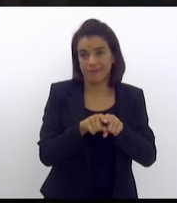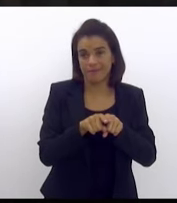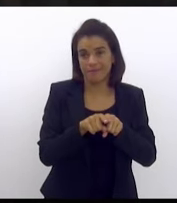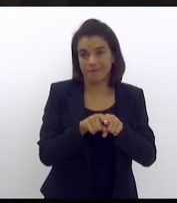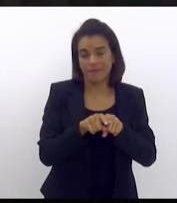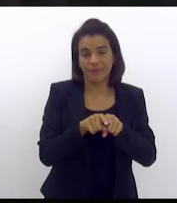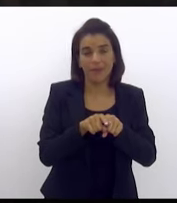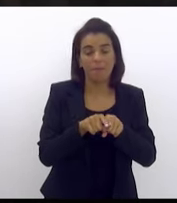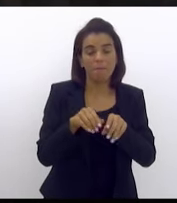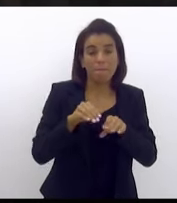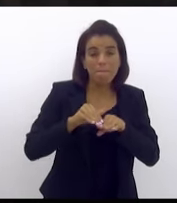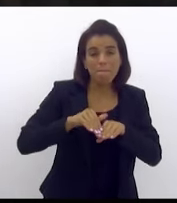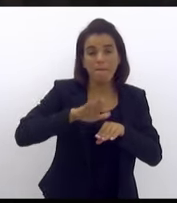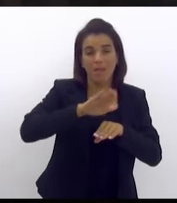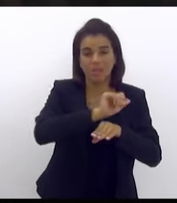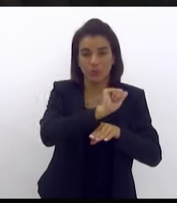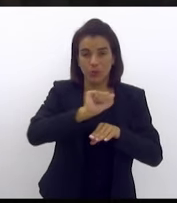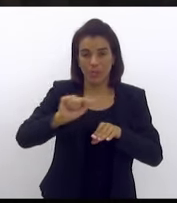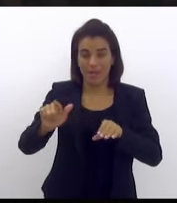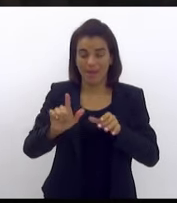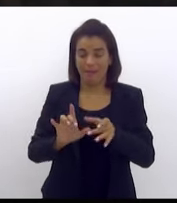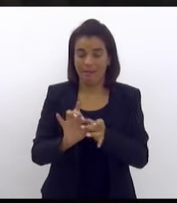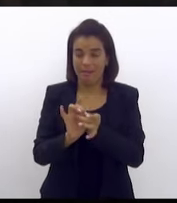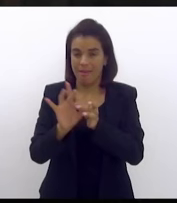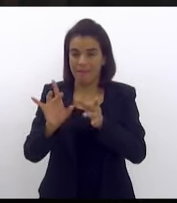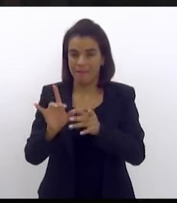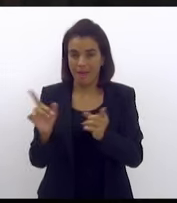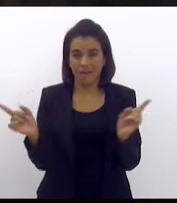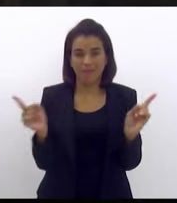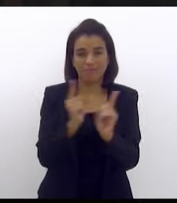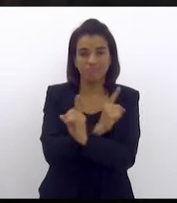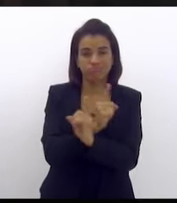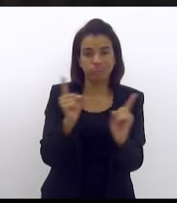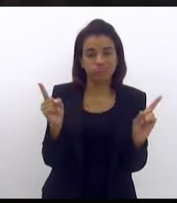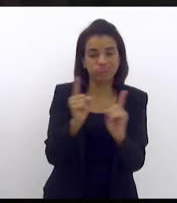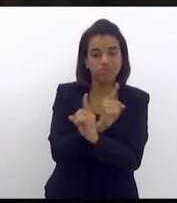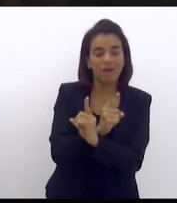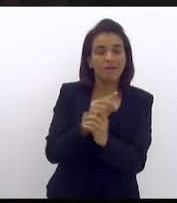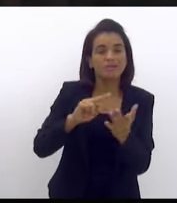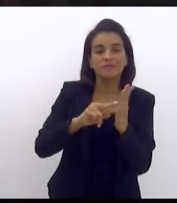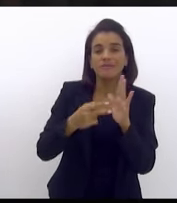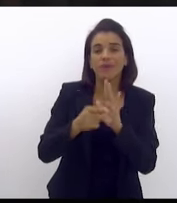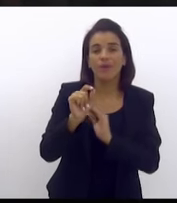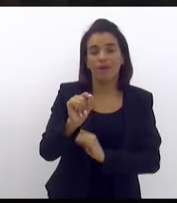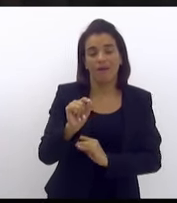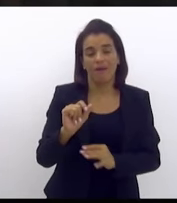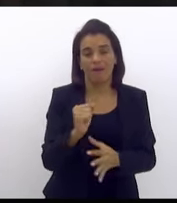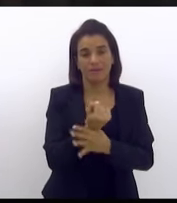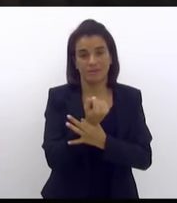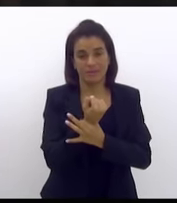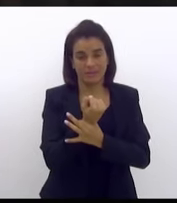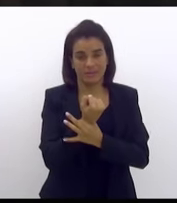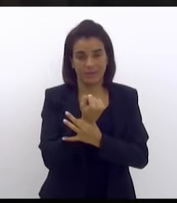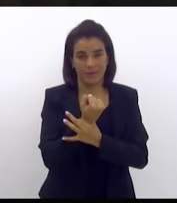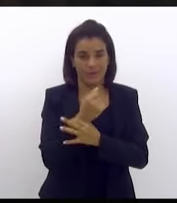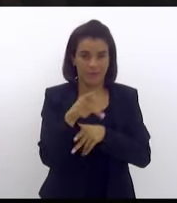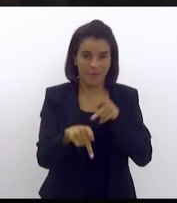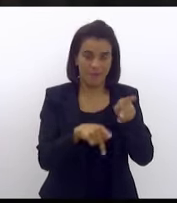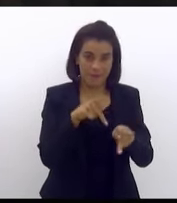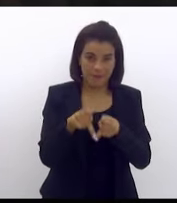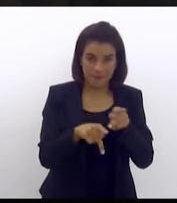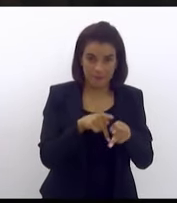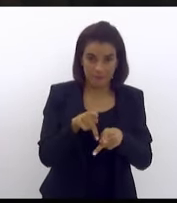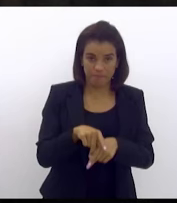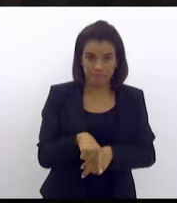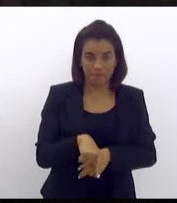a liberdade de ir e vir, é a segurança da população fluminense. Com cada